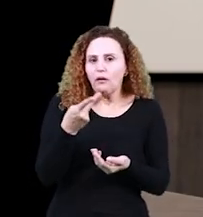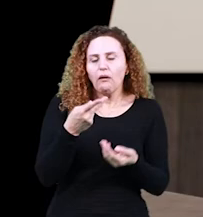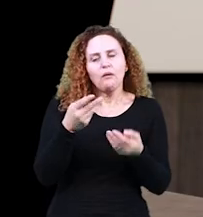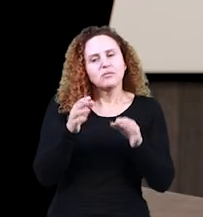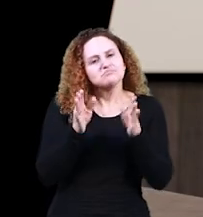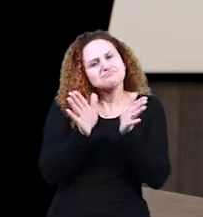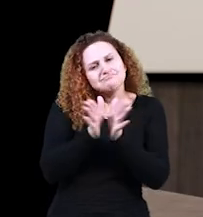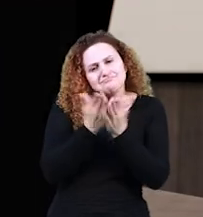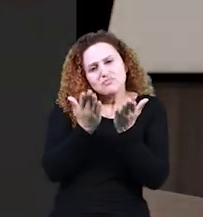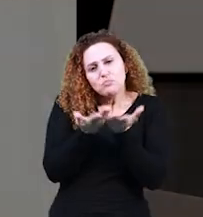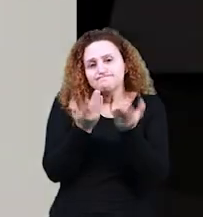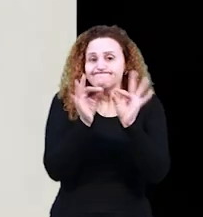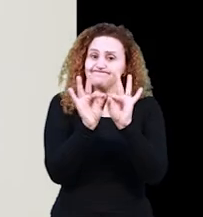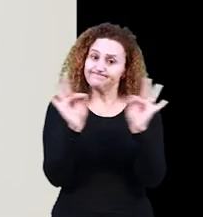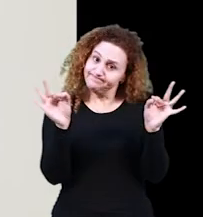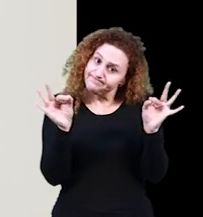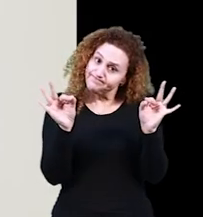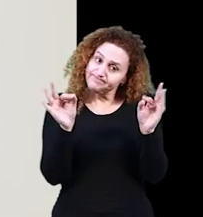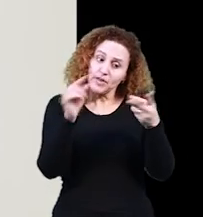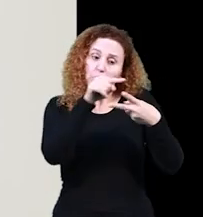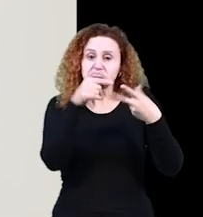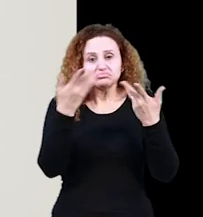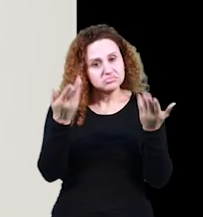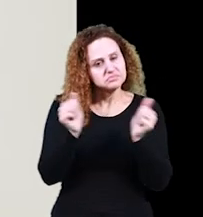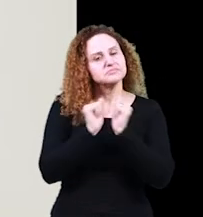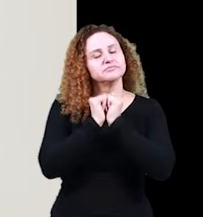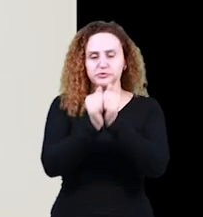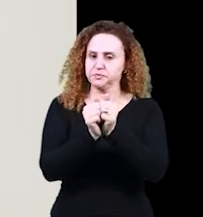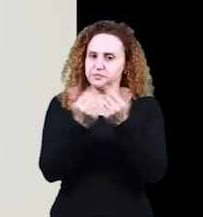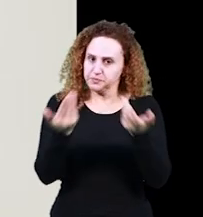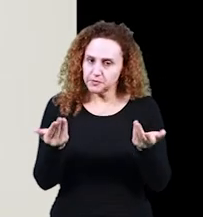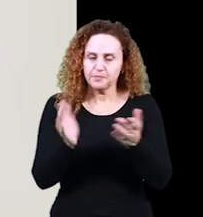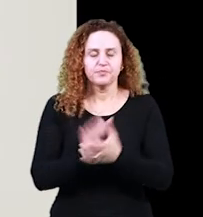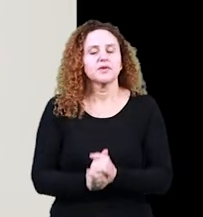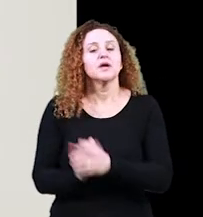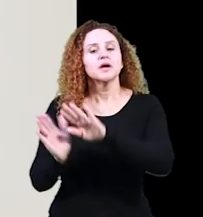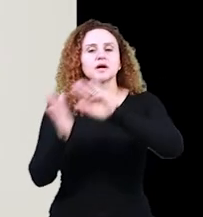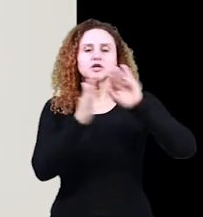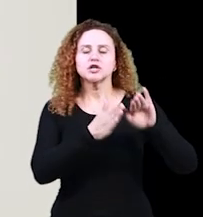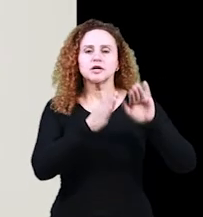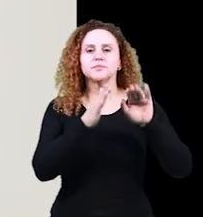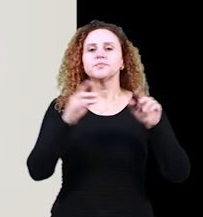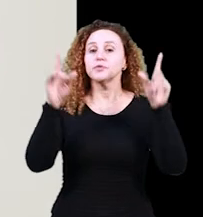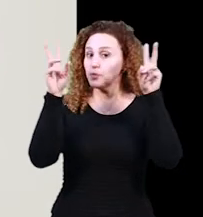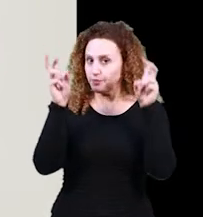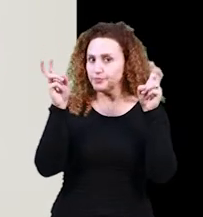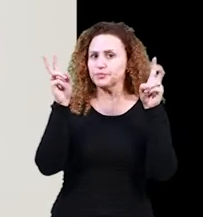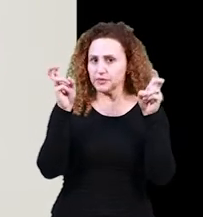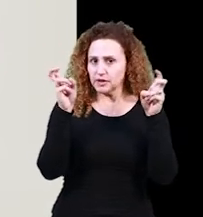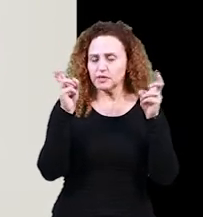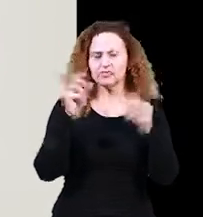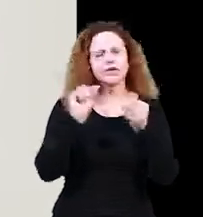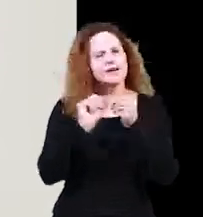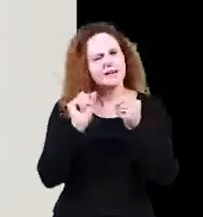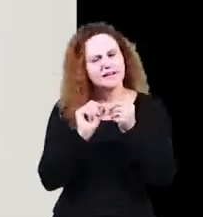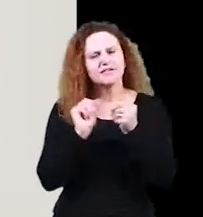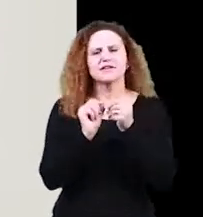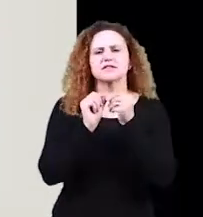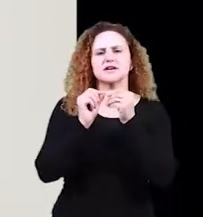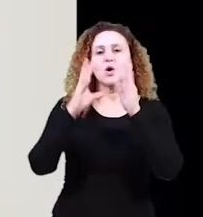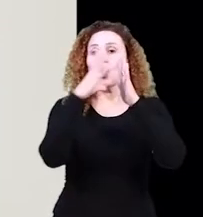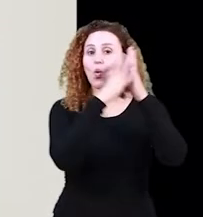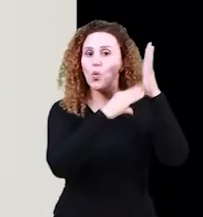coisas juntas e é os objetivos o modelo teórico do o gerativismo é construir um modelo